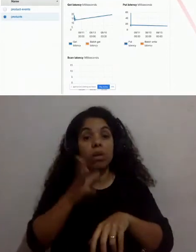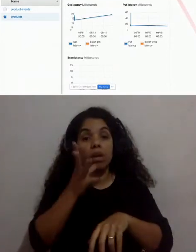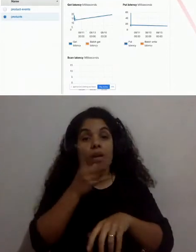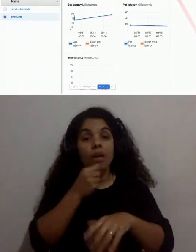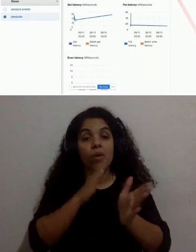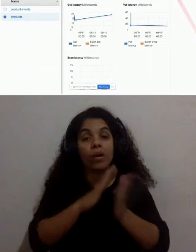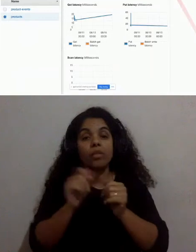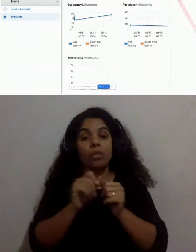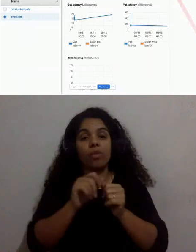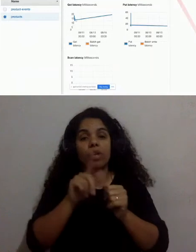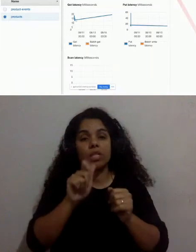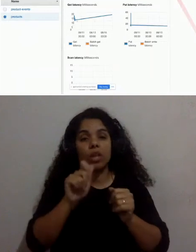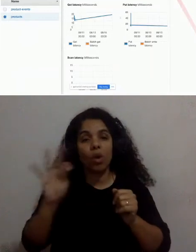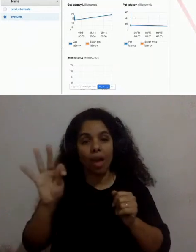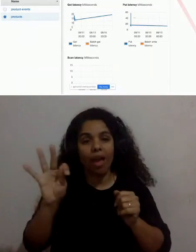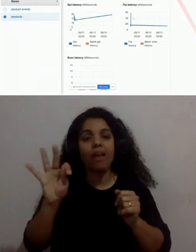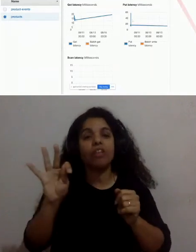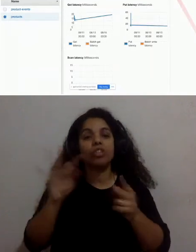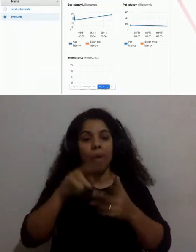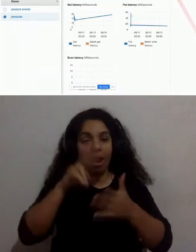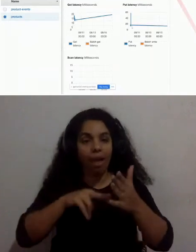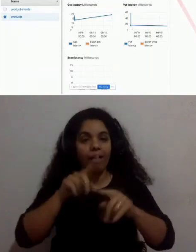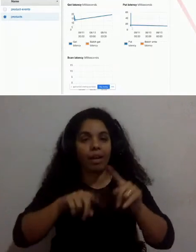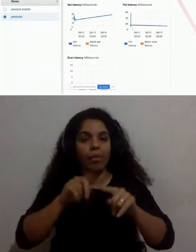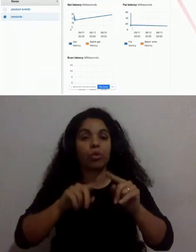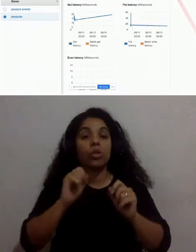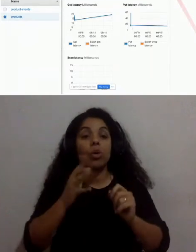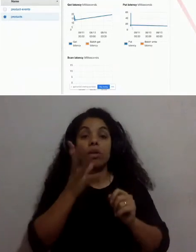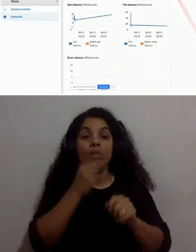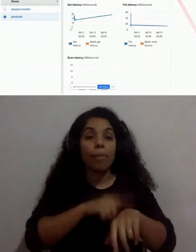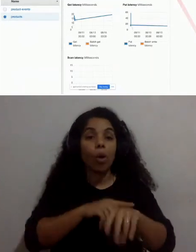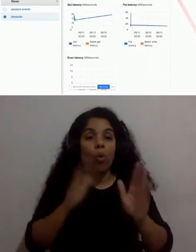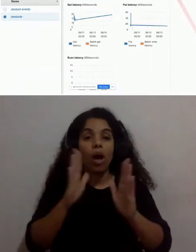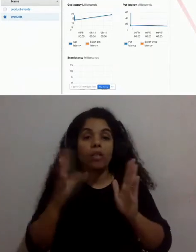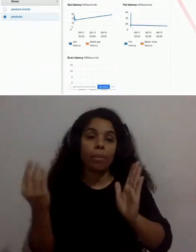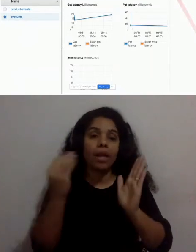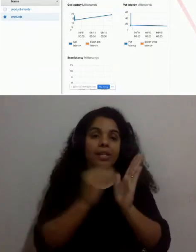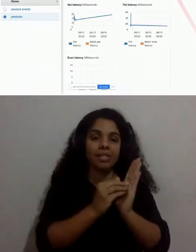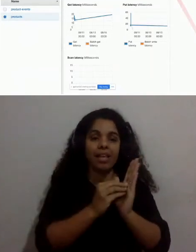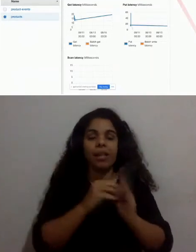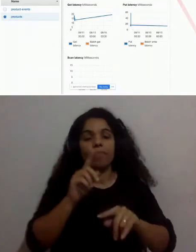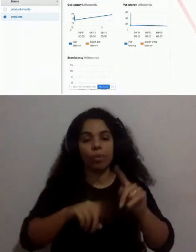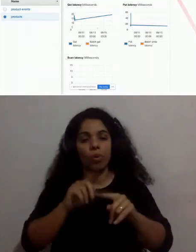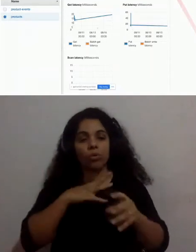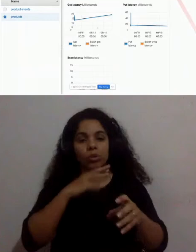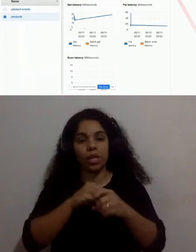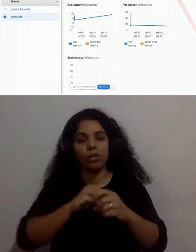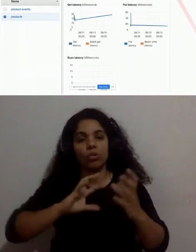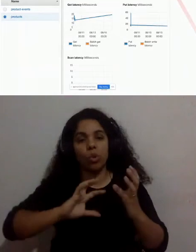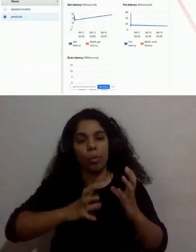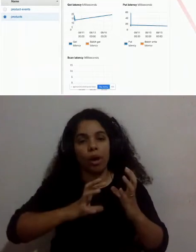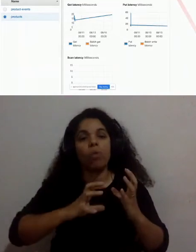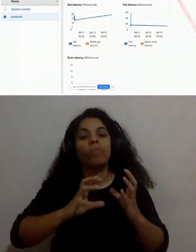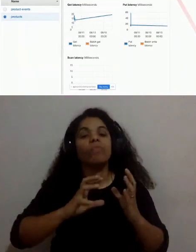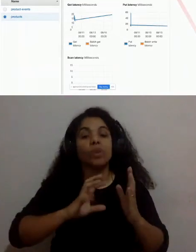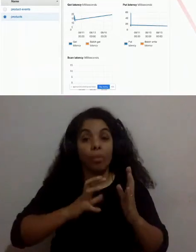um get, para ler aquele produto, e quanto tempo que eu gasto para inserir um produto dentro do banco.